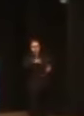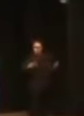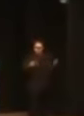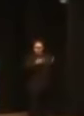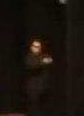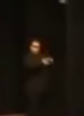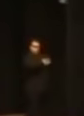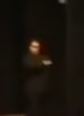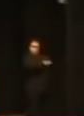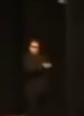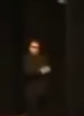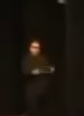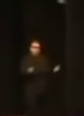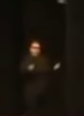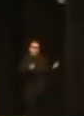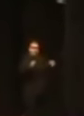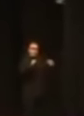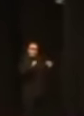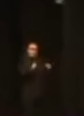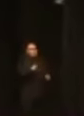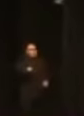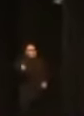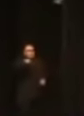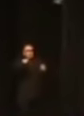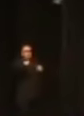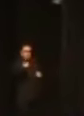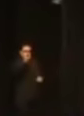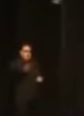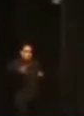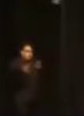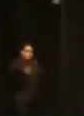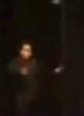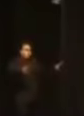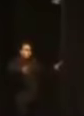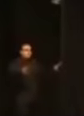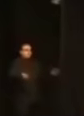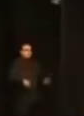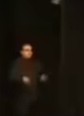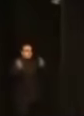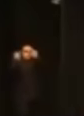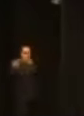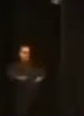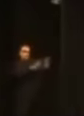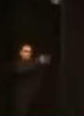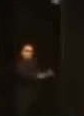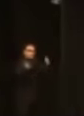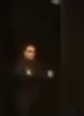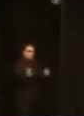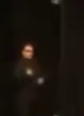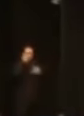Eles estão de volta. Temos que pará-los. Vamos derrubá-los novamente. Obrigado.